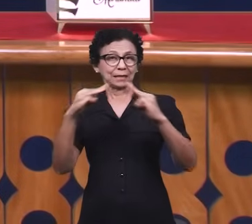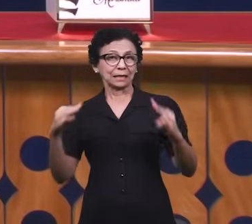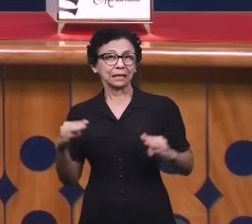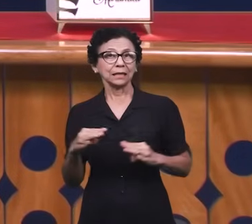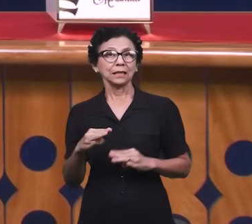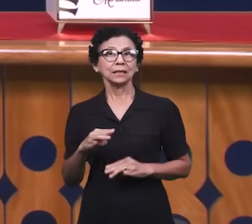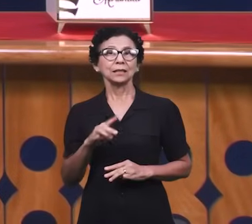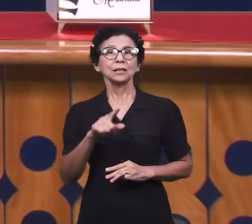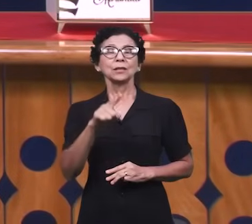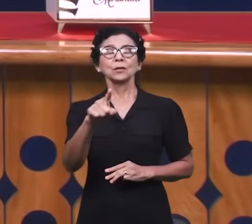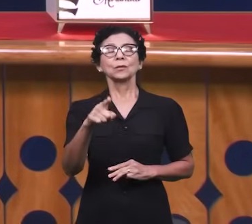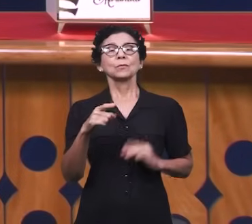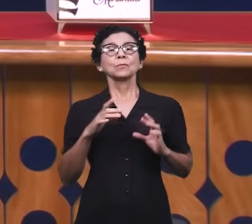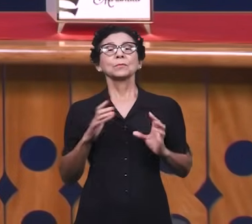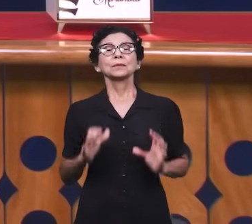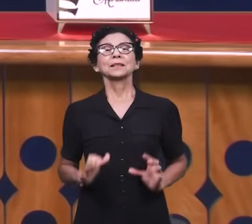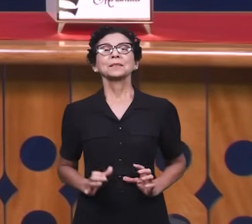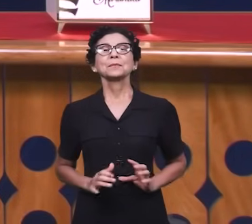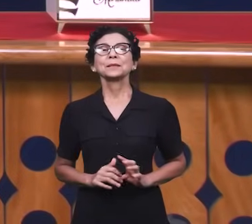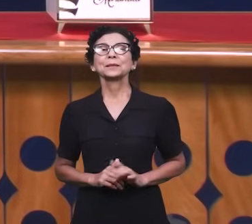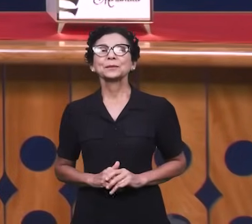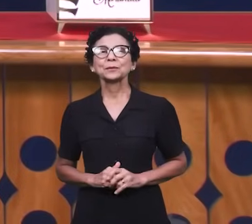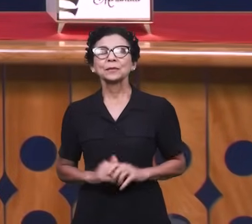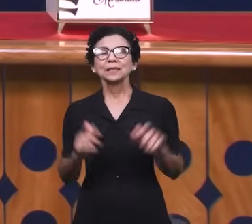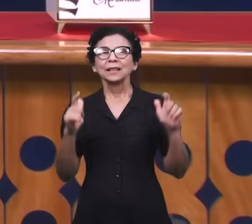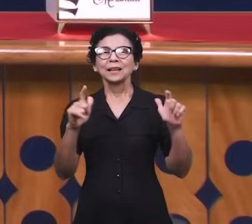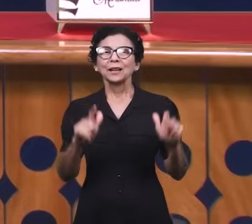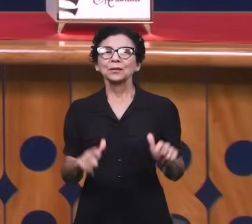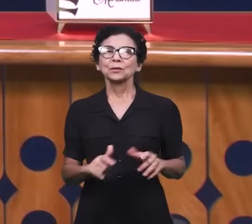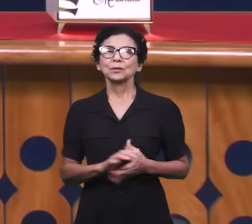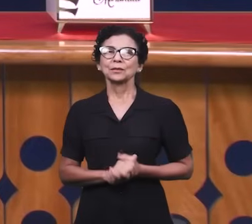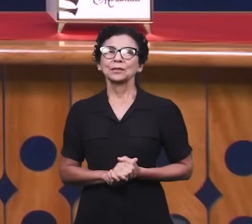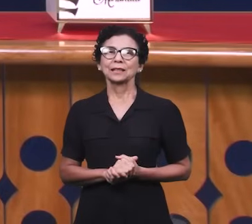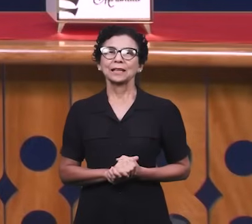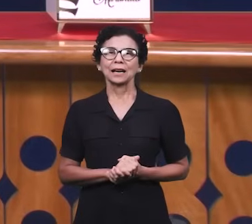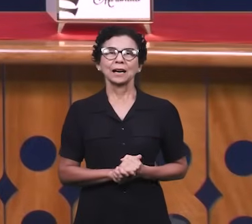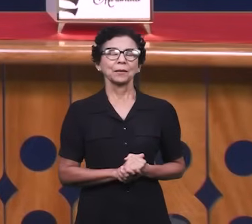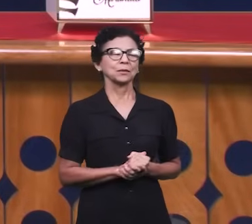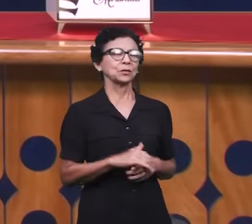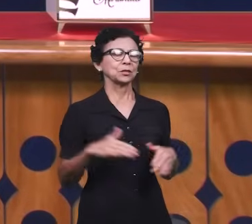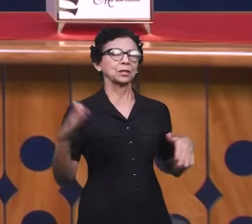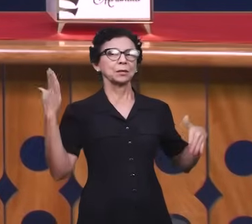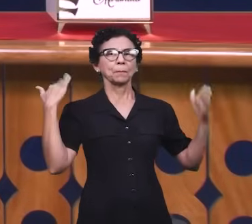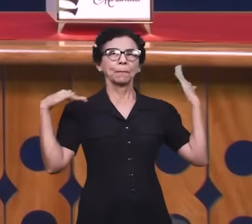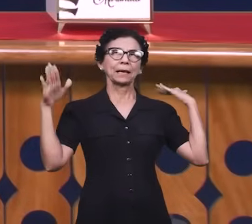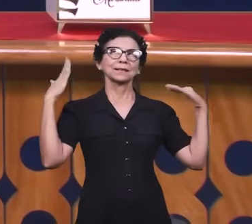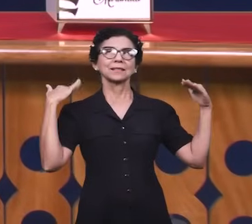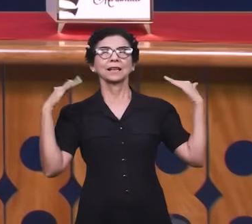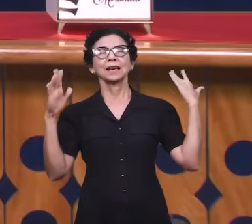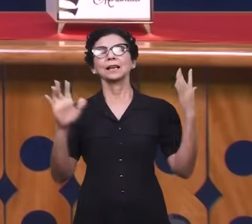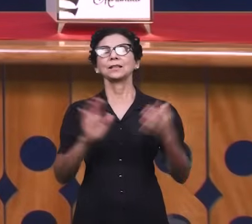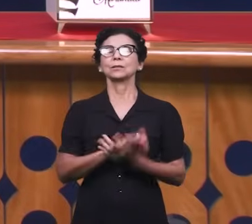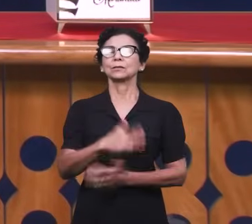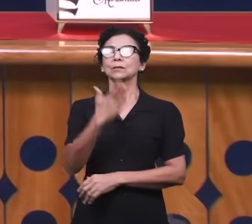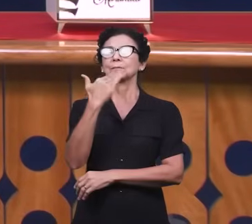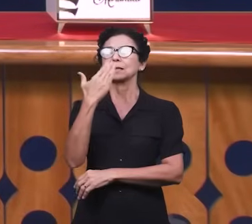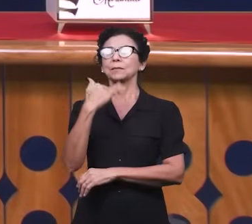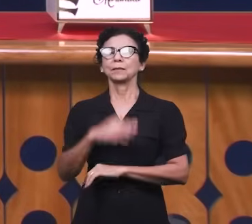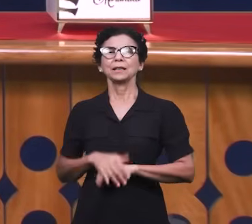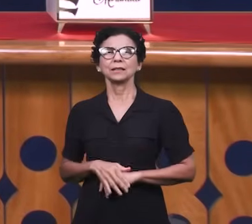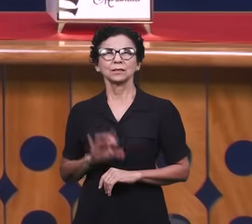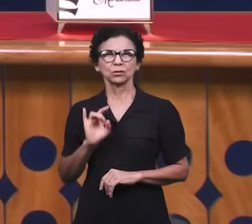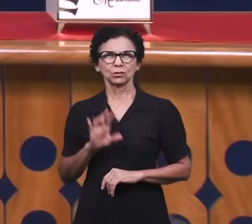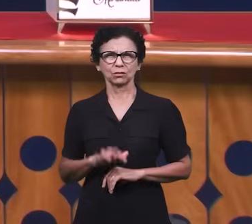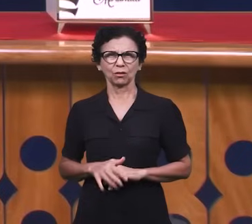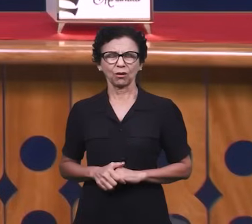é a sua postura? É um lugar de descanso? É um sítio? Um lugar onde se alimenta somente? Ou